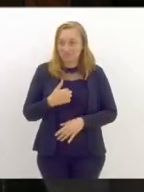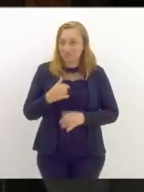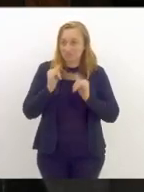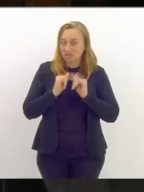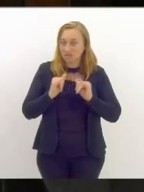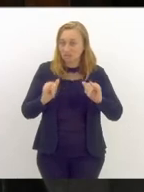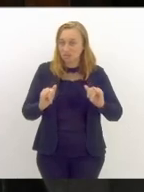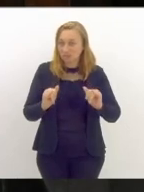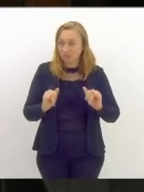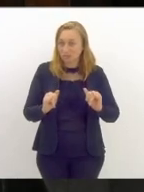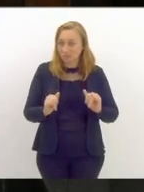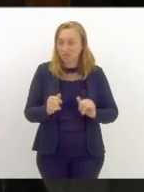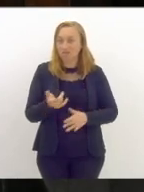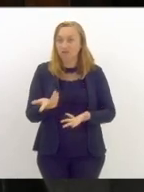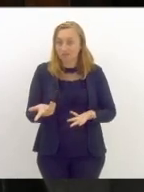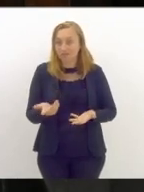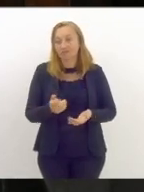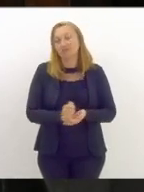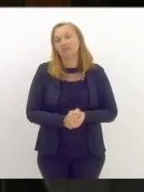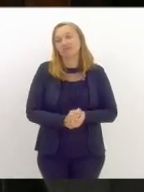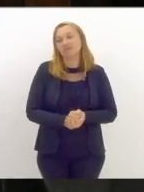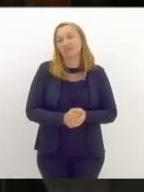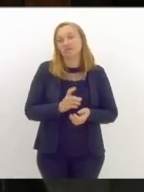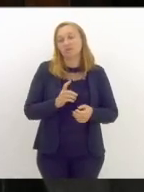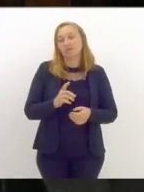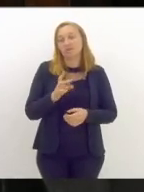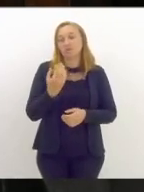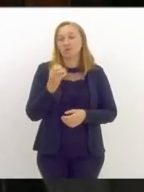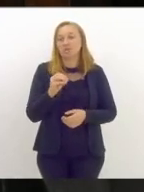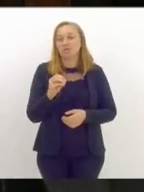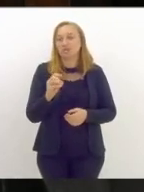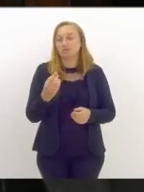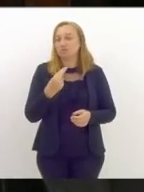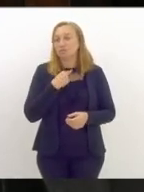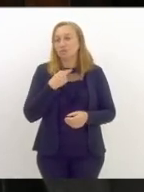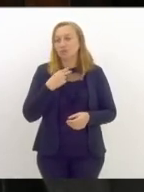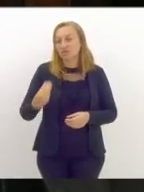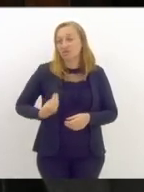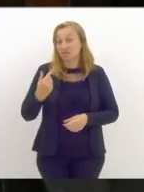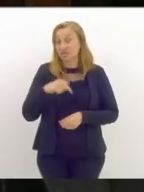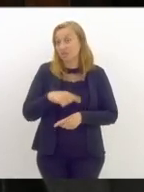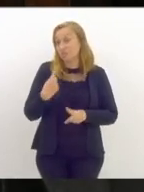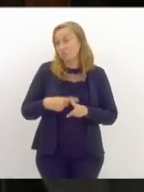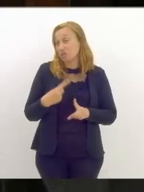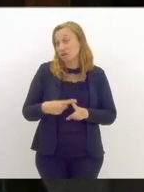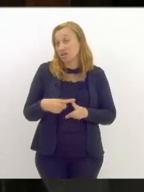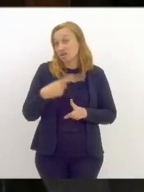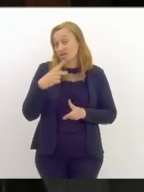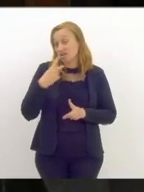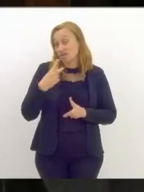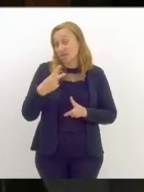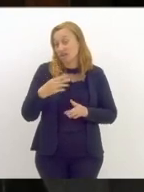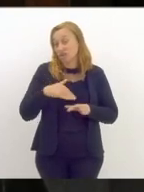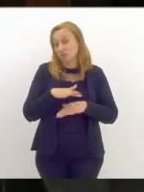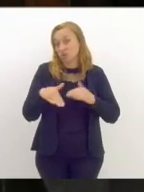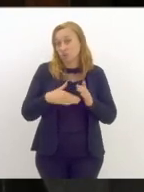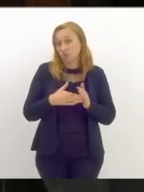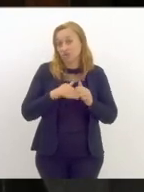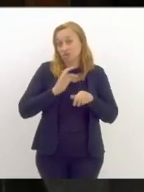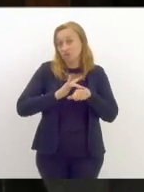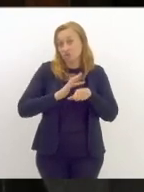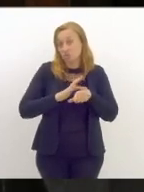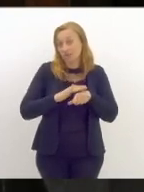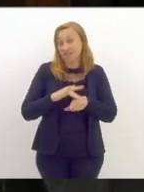para quem tem hipocondríaco não pode participar dessa sessão, né? Porque a gente falou de todas as doenças